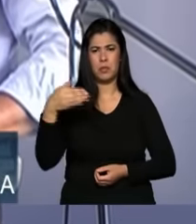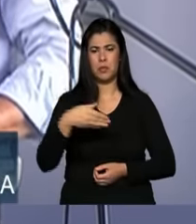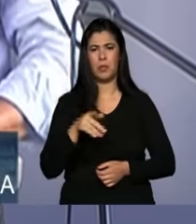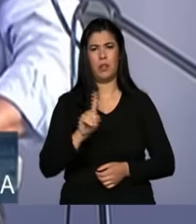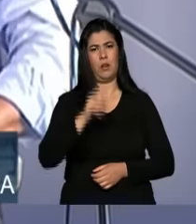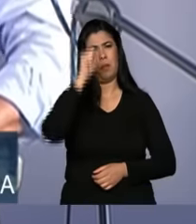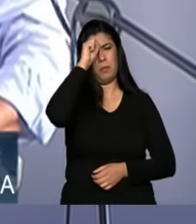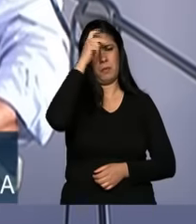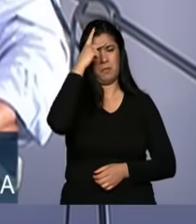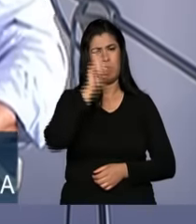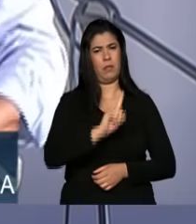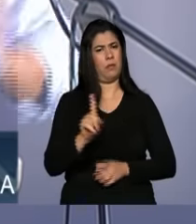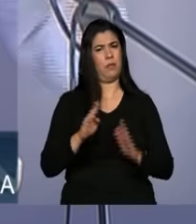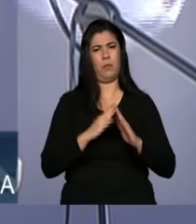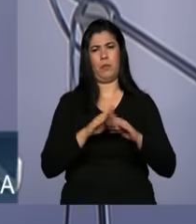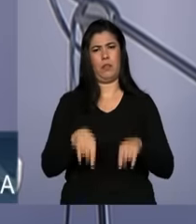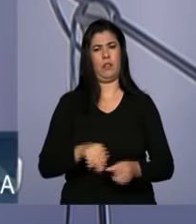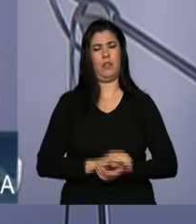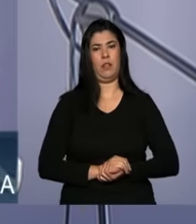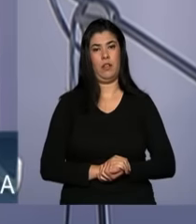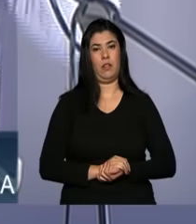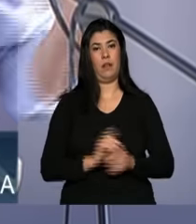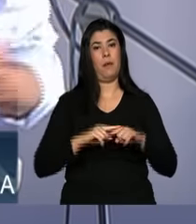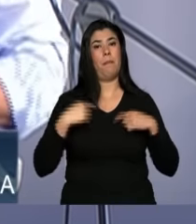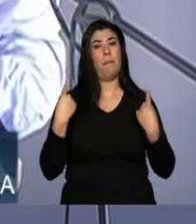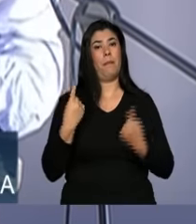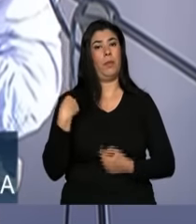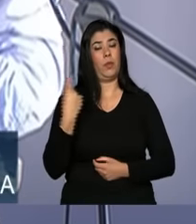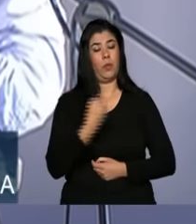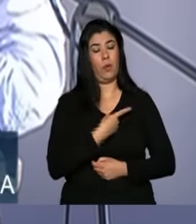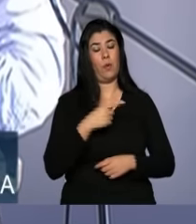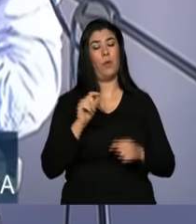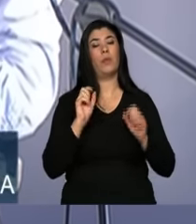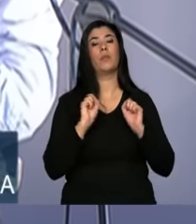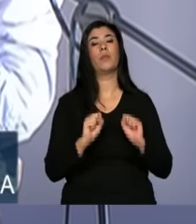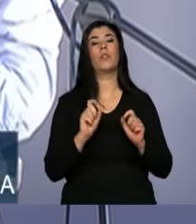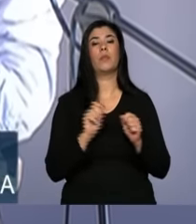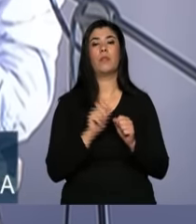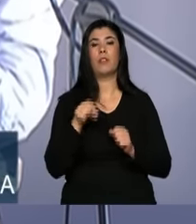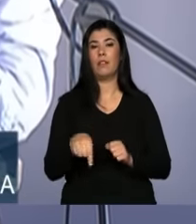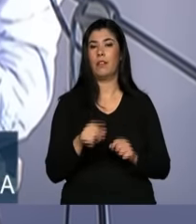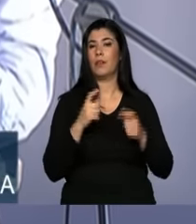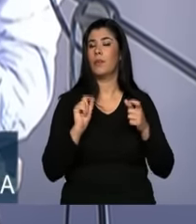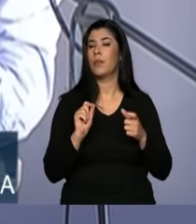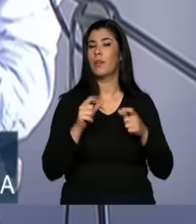E, portanto, a gente pode fazer disso aqui um lugar